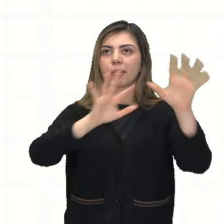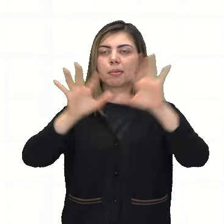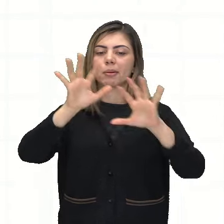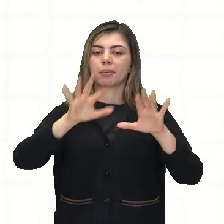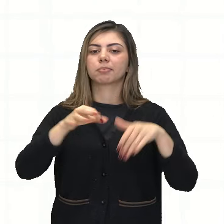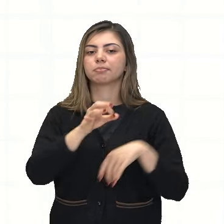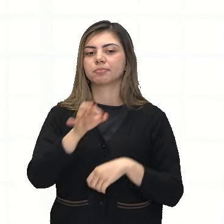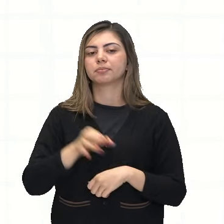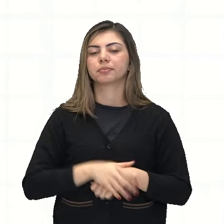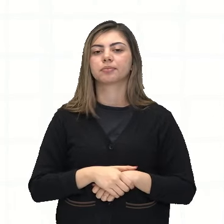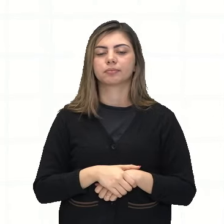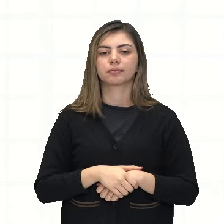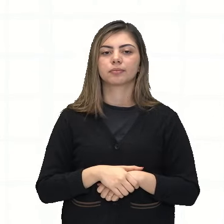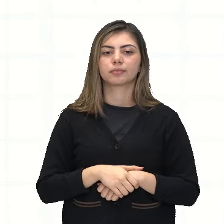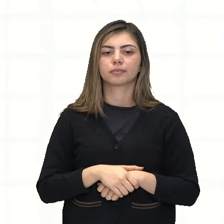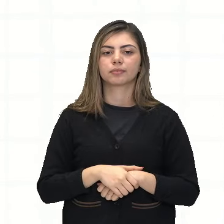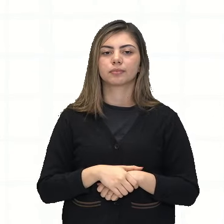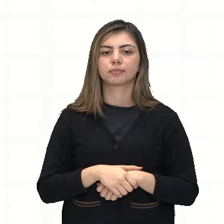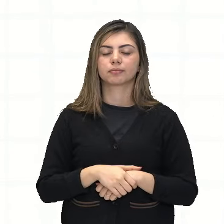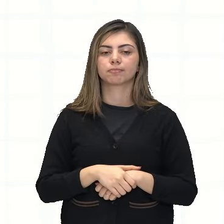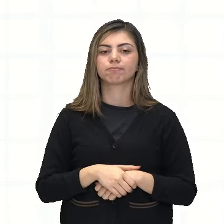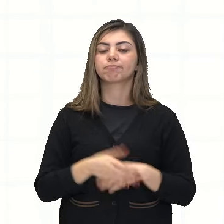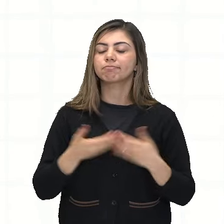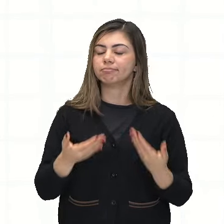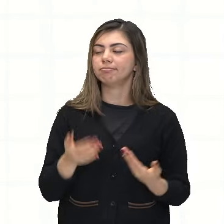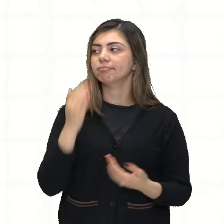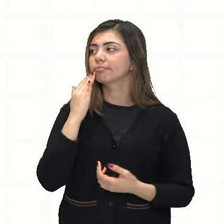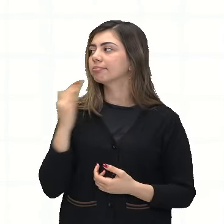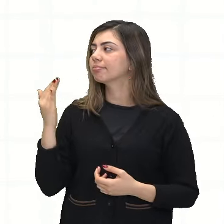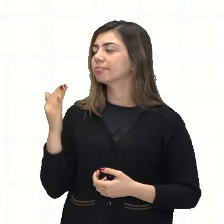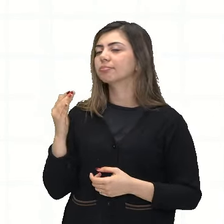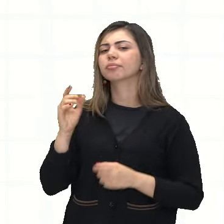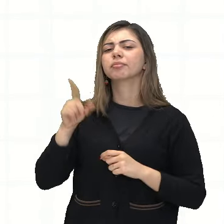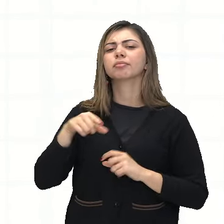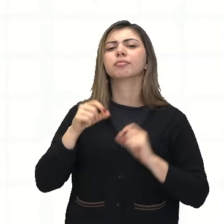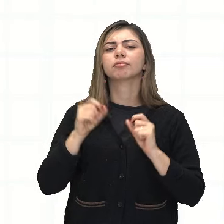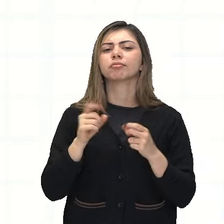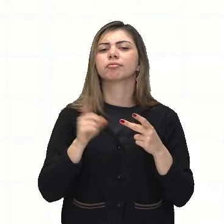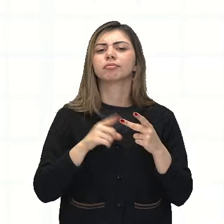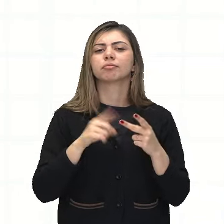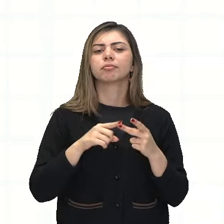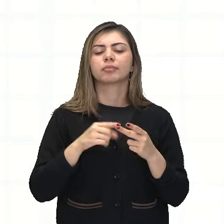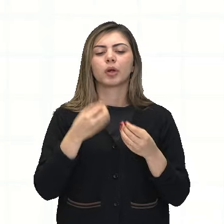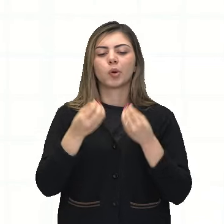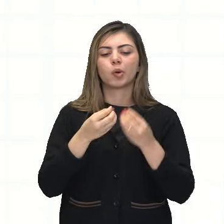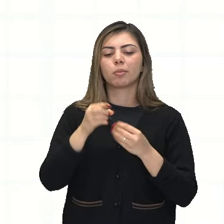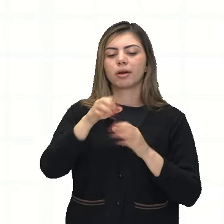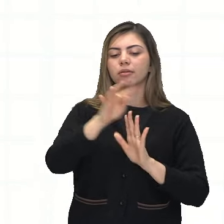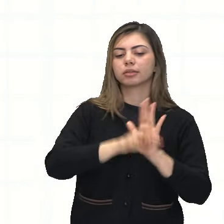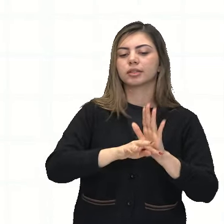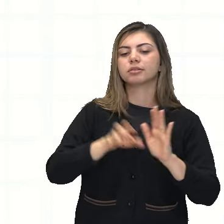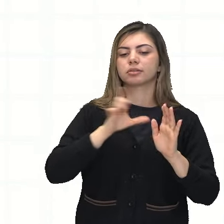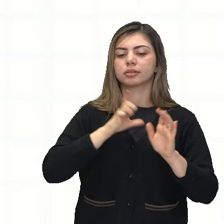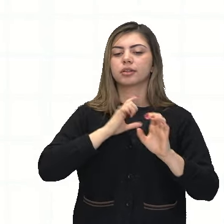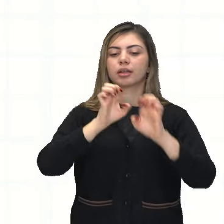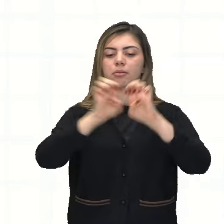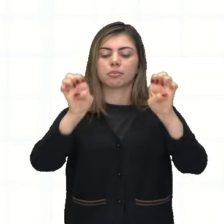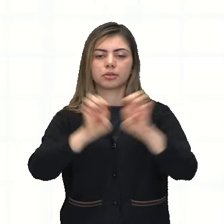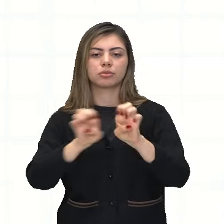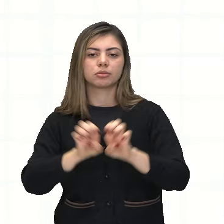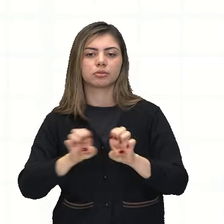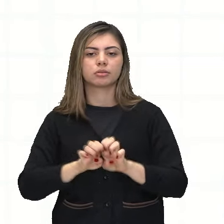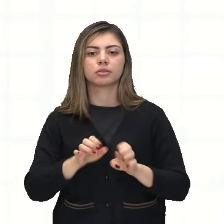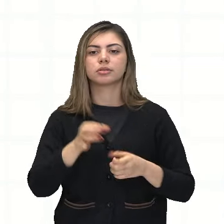objetiva perfeito e a gente também tem uma estrutura muito específica no texto argumentativo essa